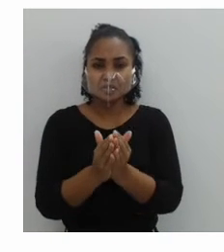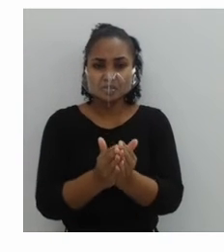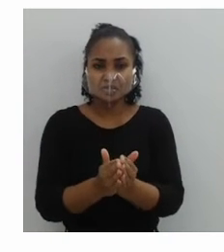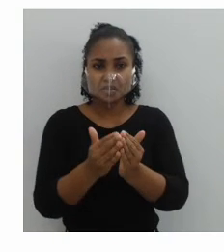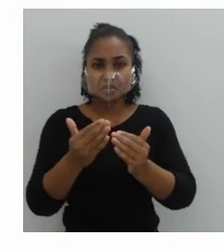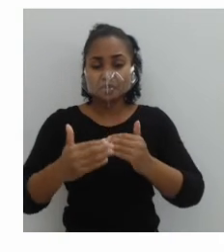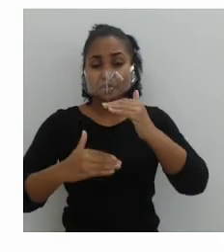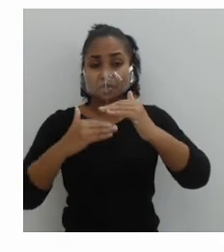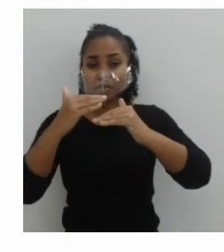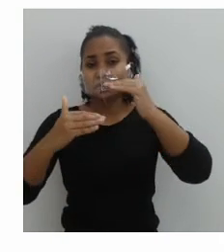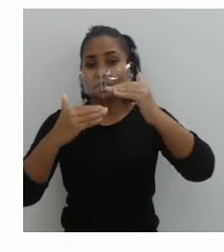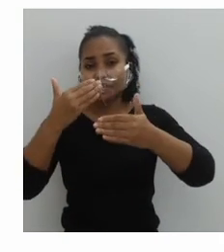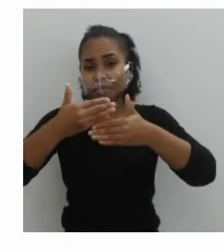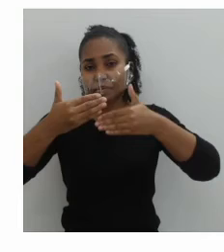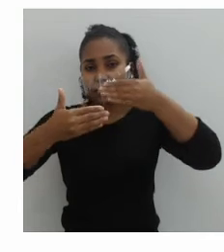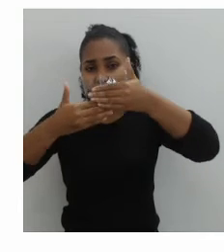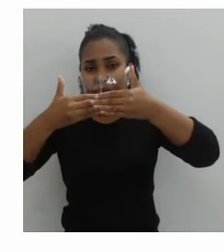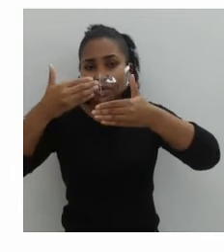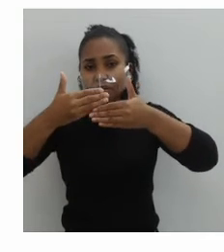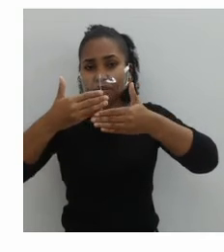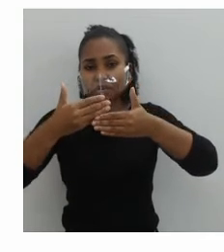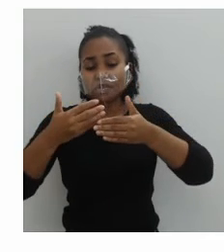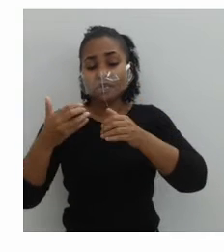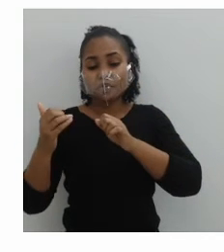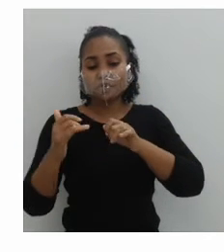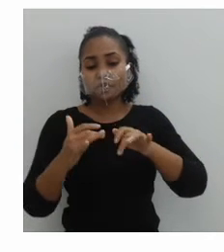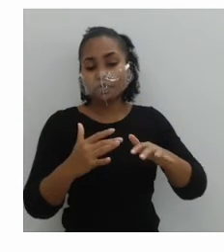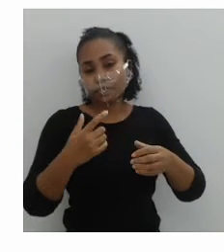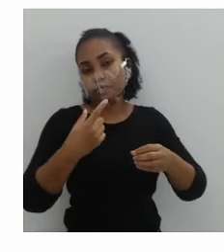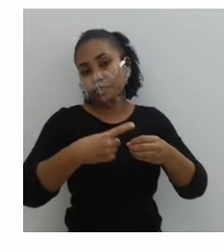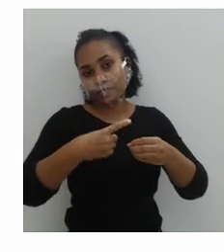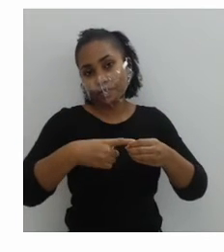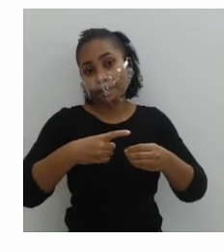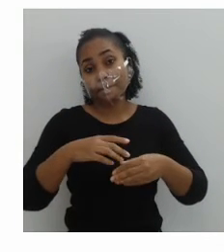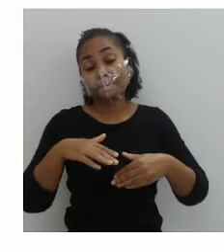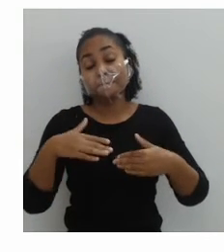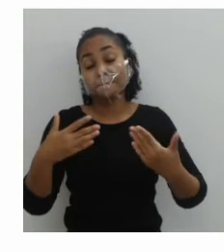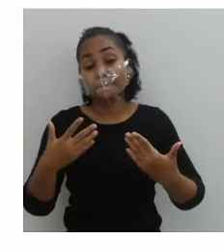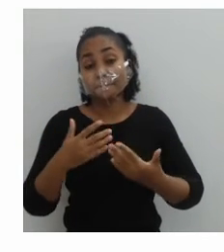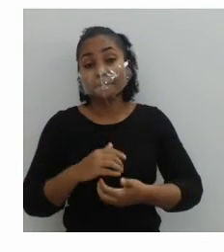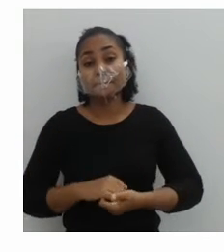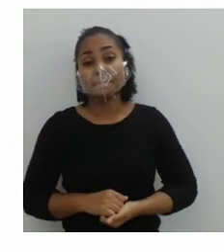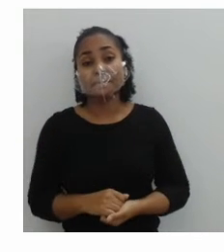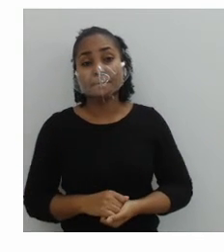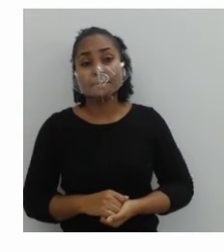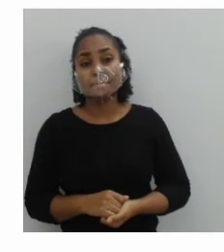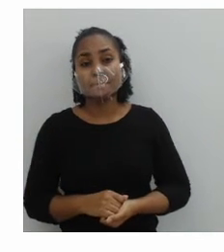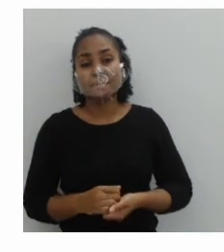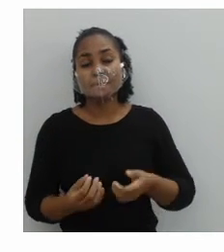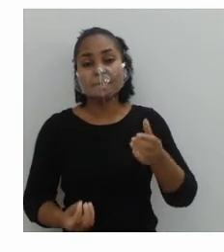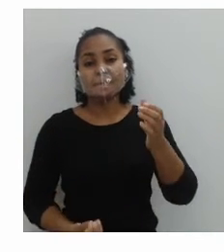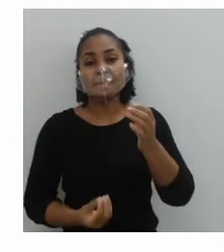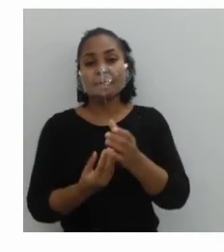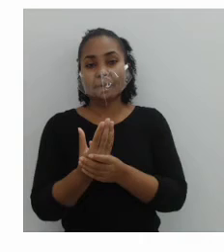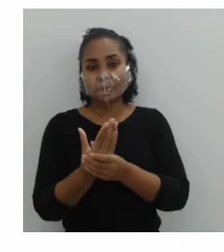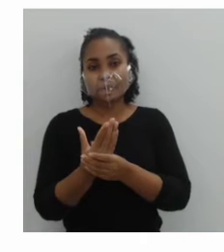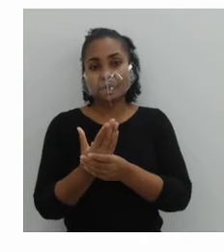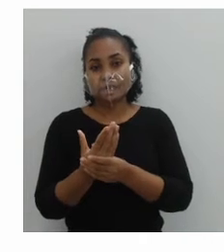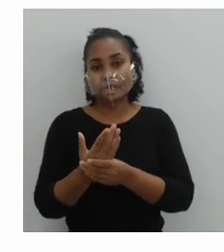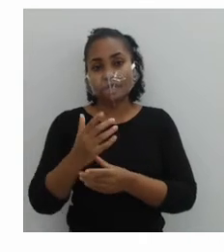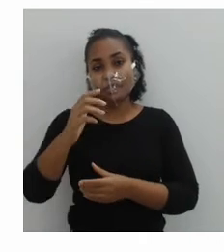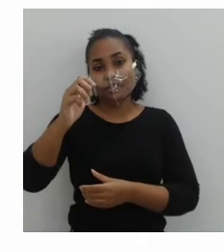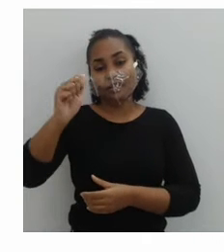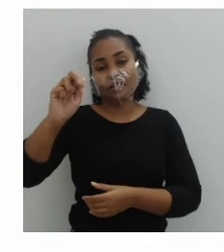e construções, e vão se retirando para o interior, ok? E aí, fundando o Arraial do Bom